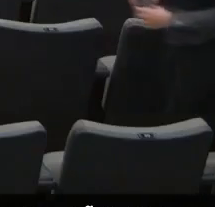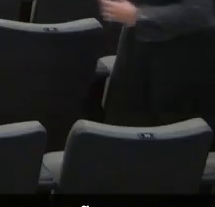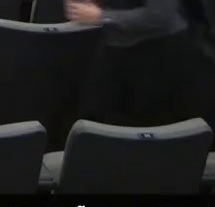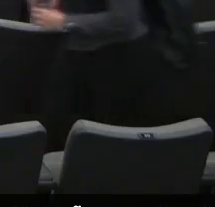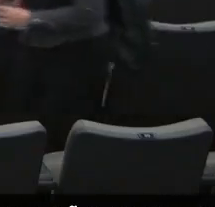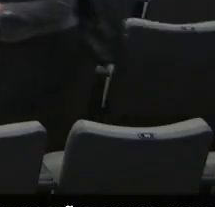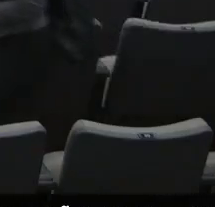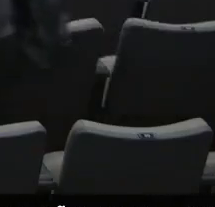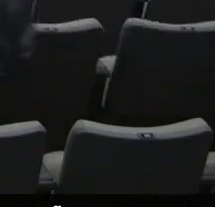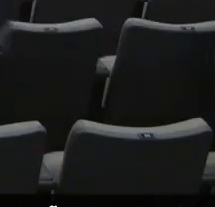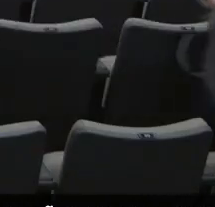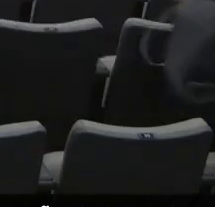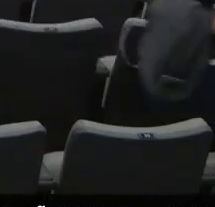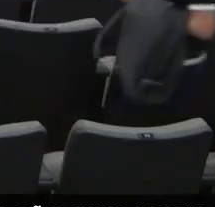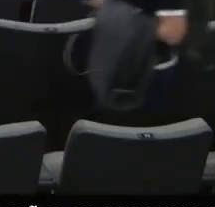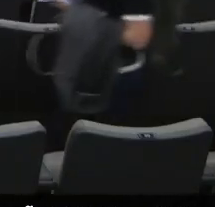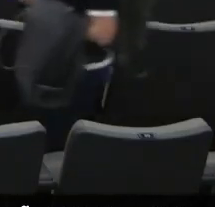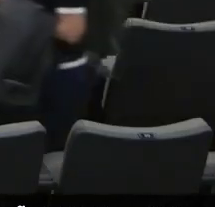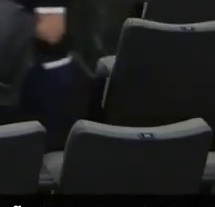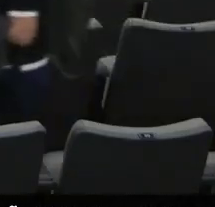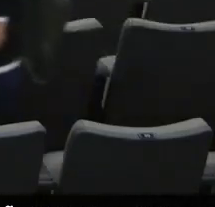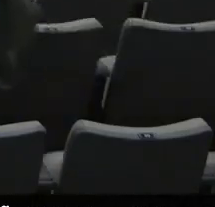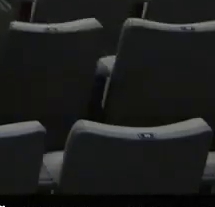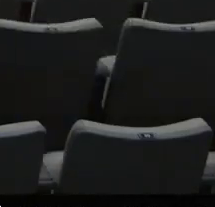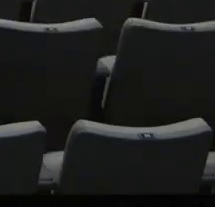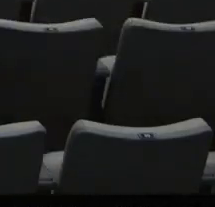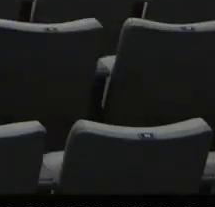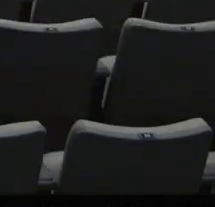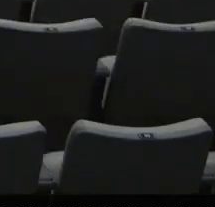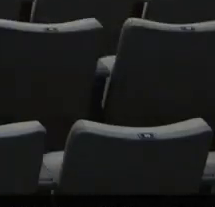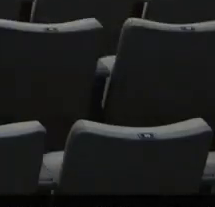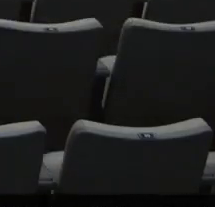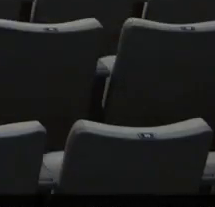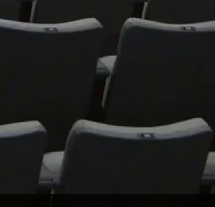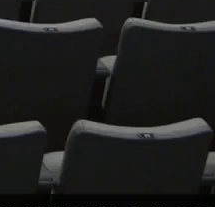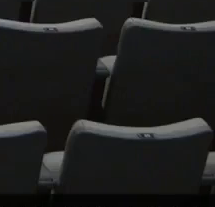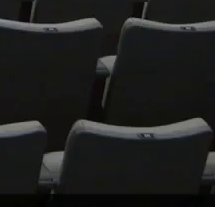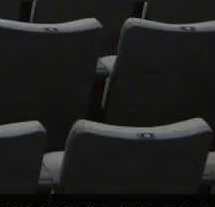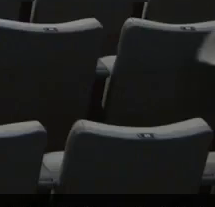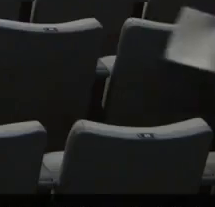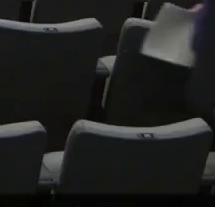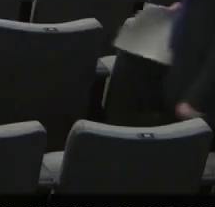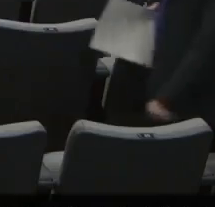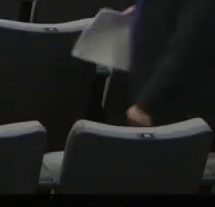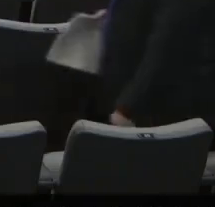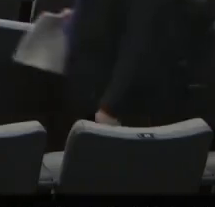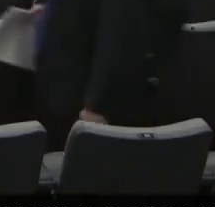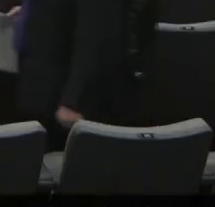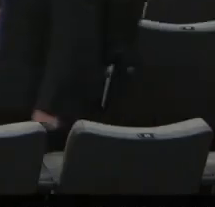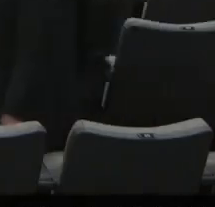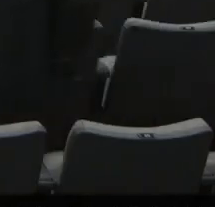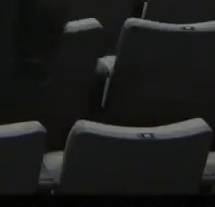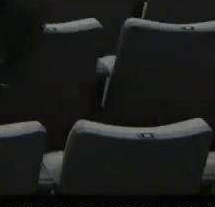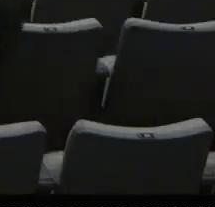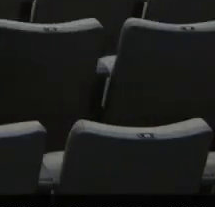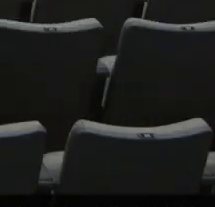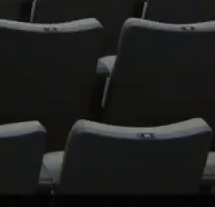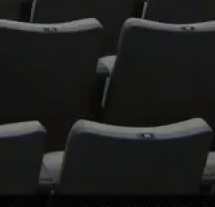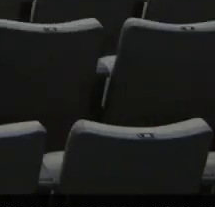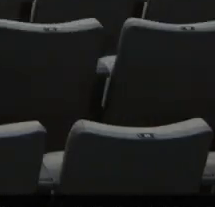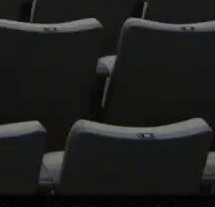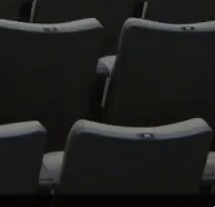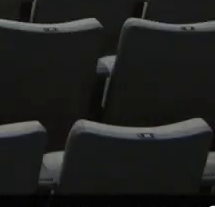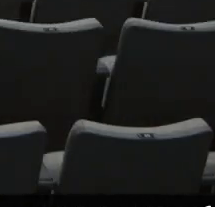líder do bloco Luiz Humberto nessa casa do nome executado Roberto Andrade